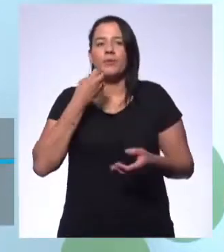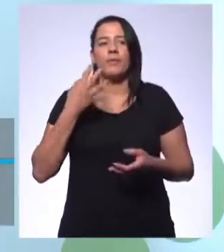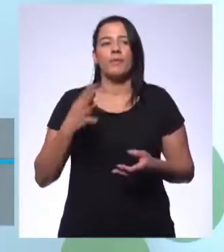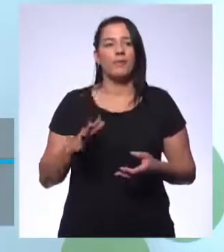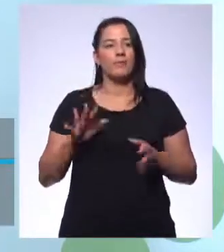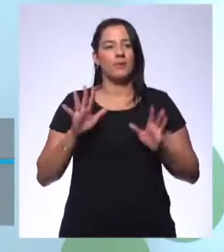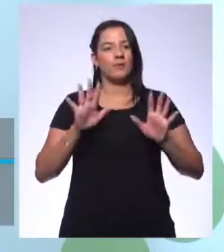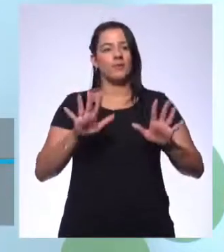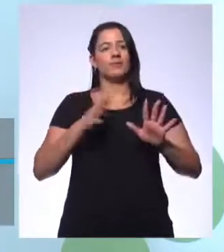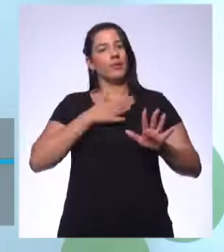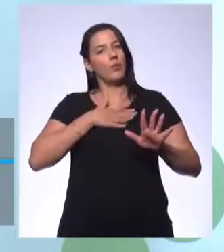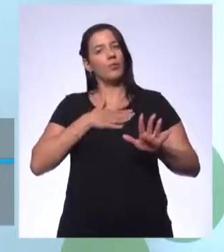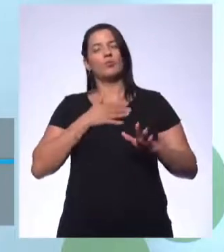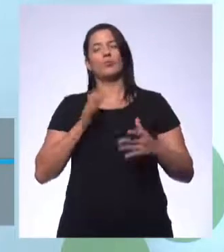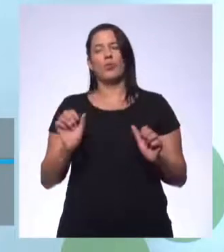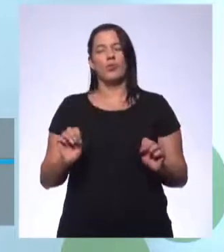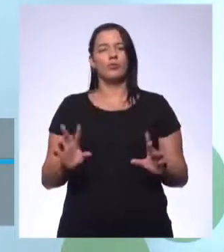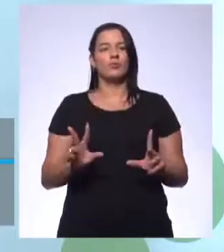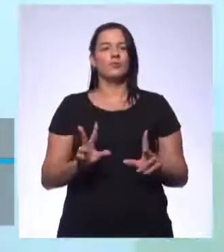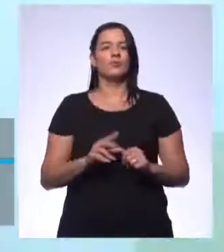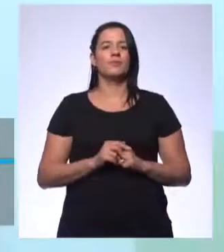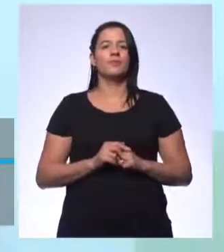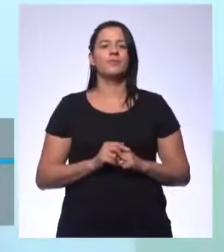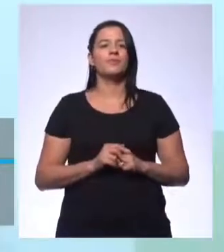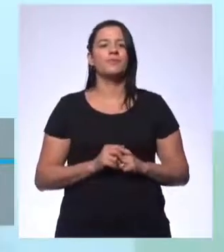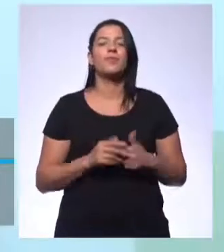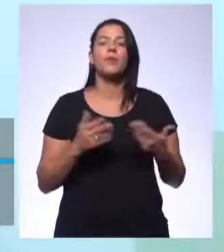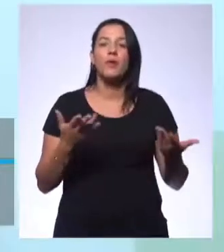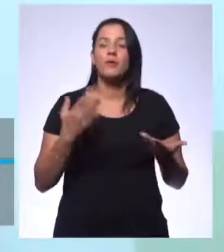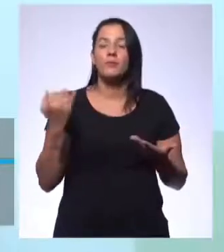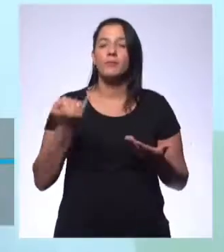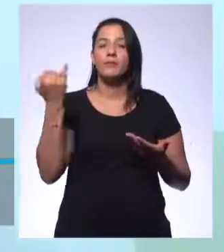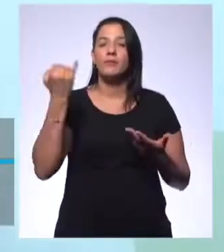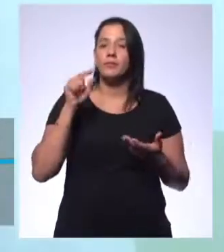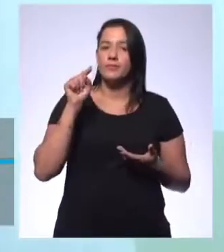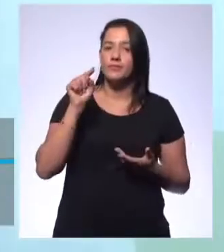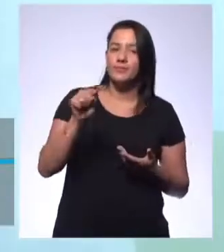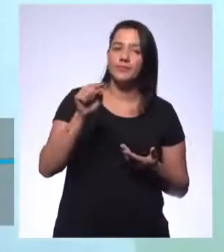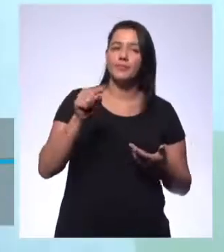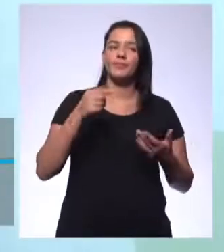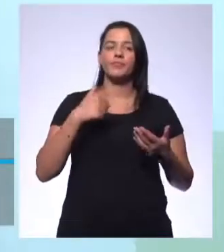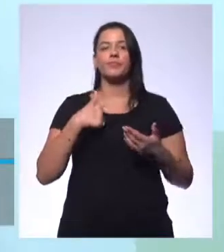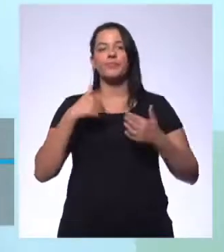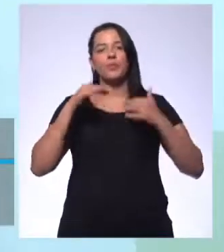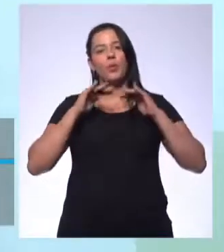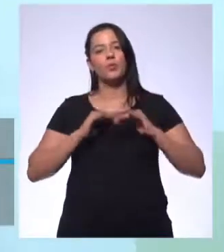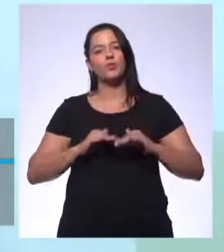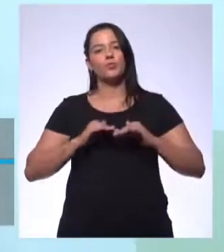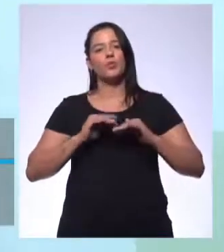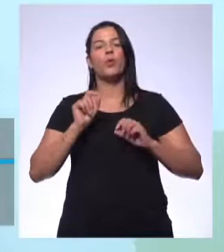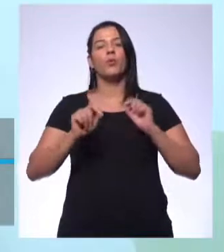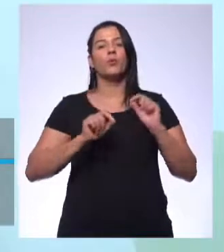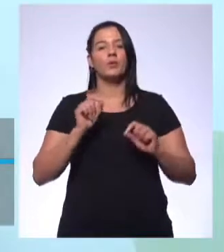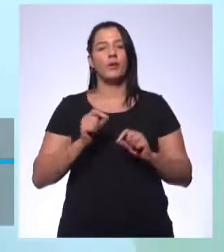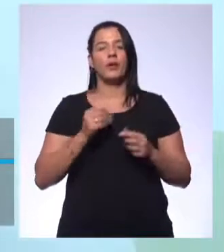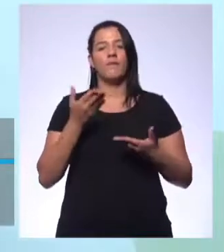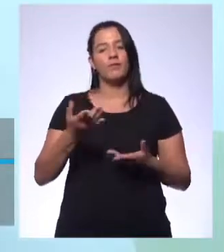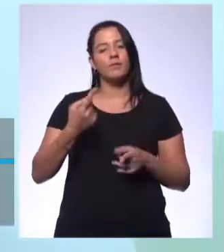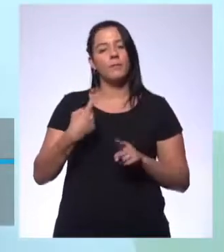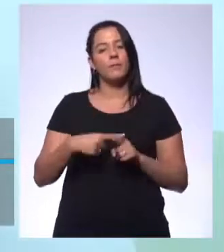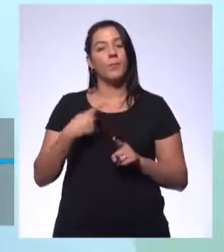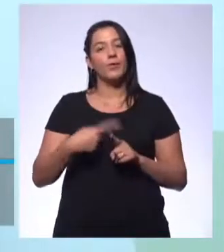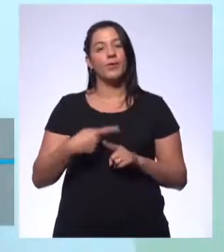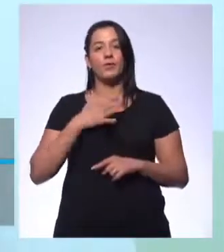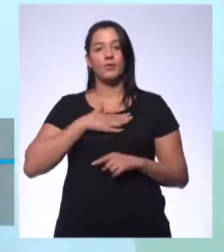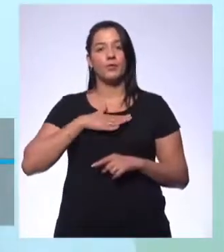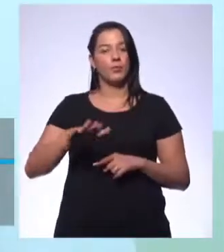Parabéns, seu gosto, isso, ótimo. Sim, né? O importante é você, agora vamos parar aqui para a resenha crítica, é você saber o porquê. Porque